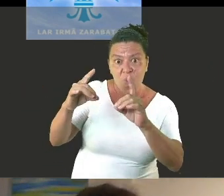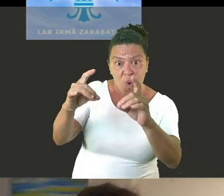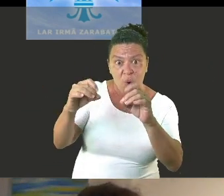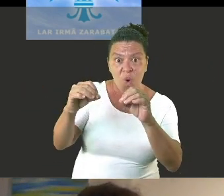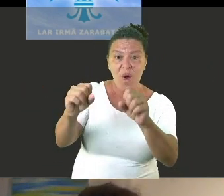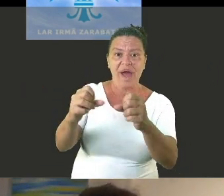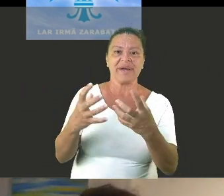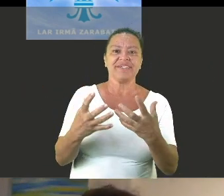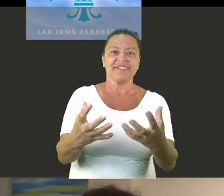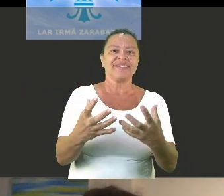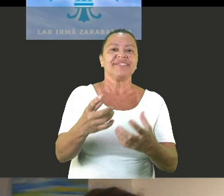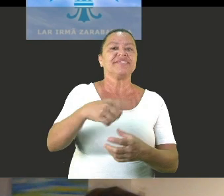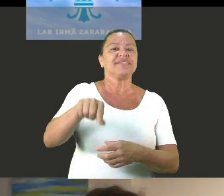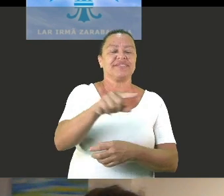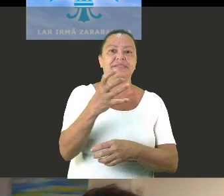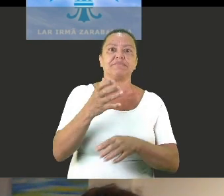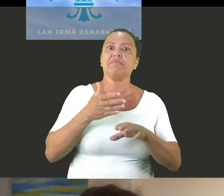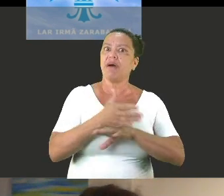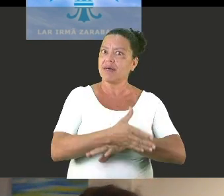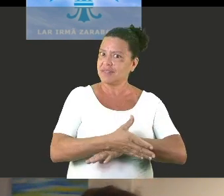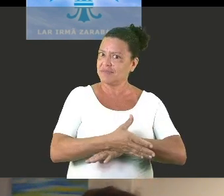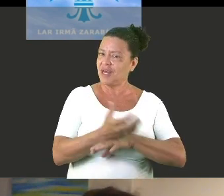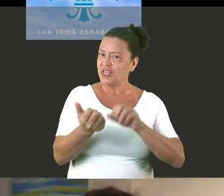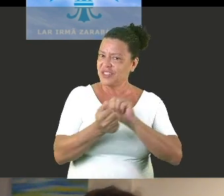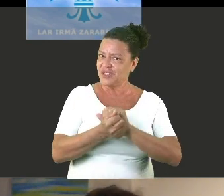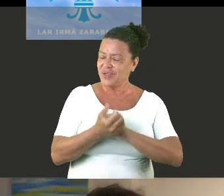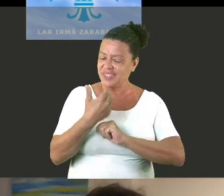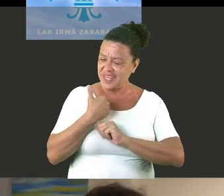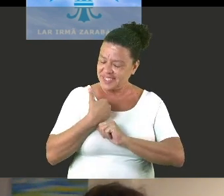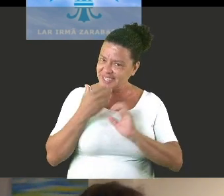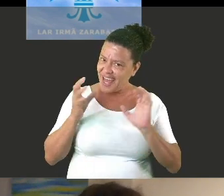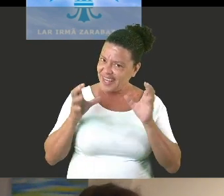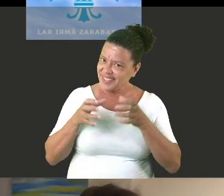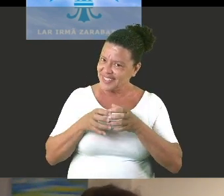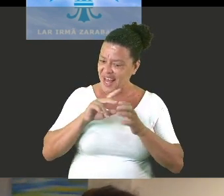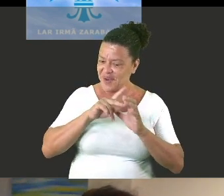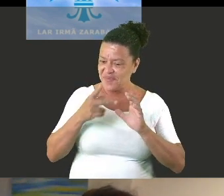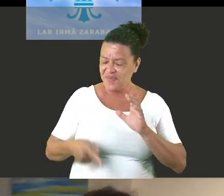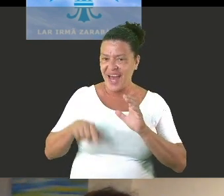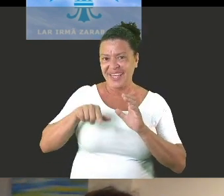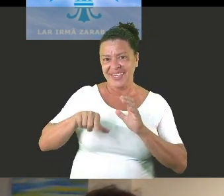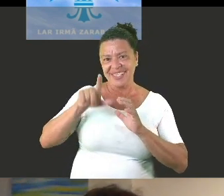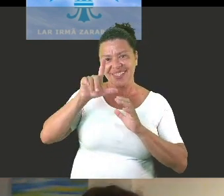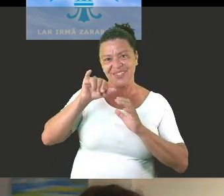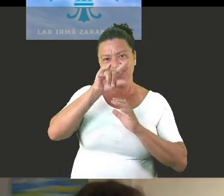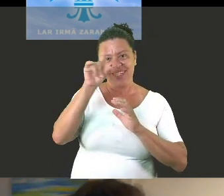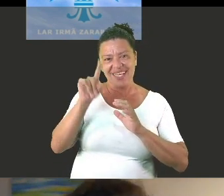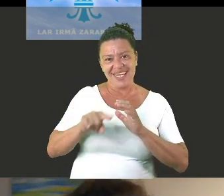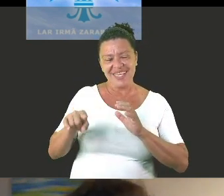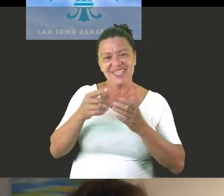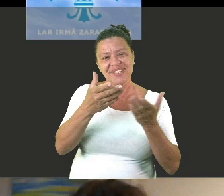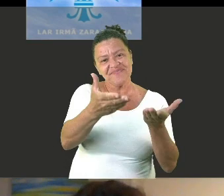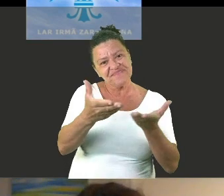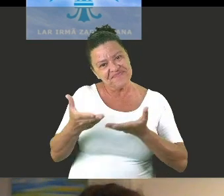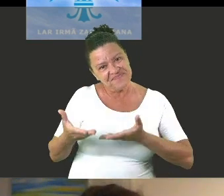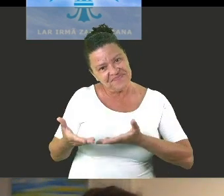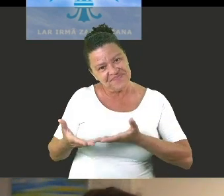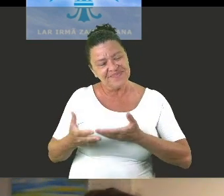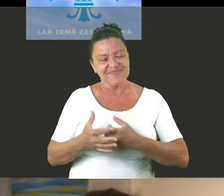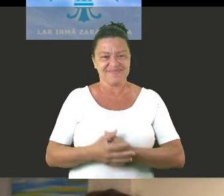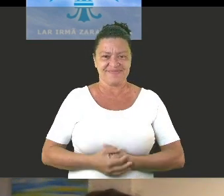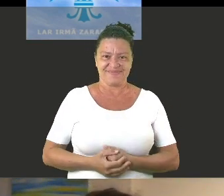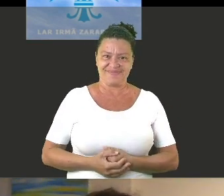queiram participar conosco, com a equipe do Lar Irmã Zarabatana, serão todos sempre muito